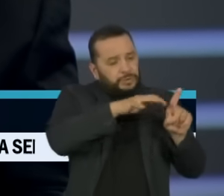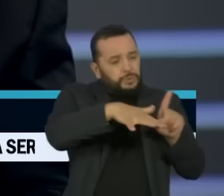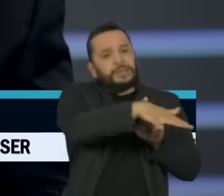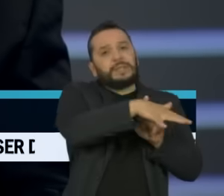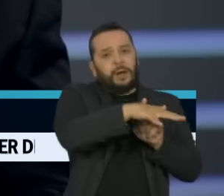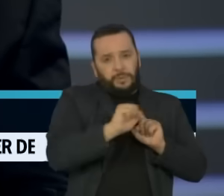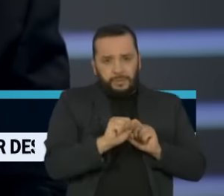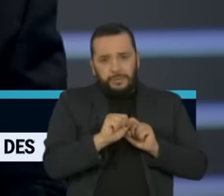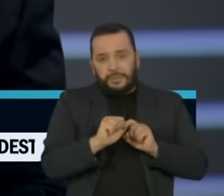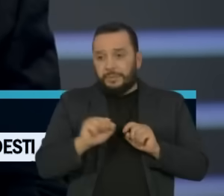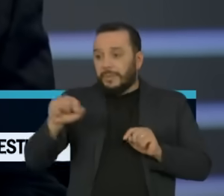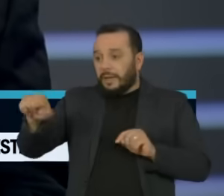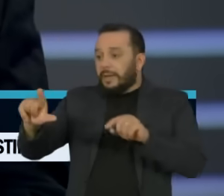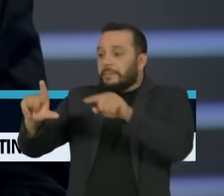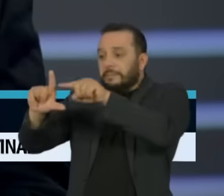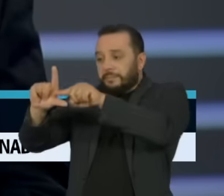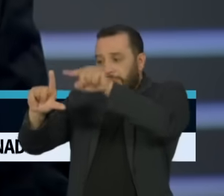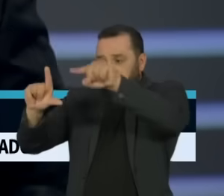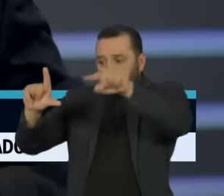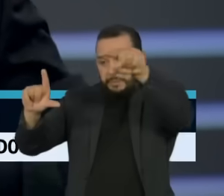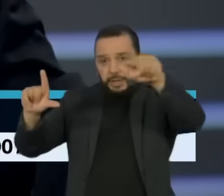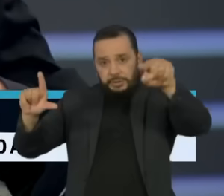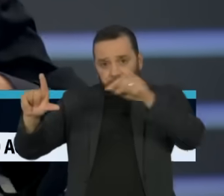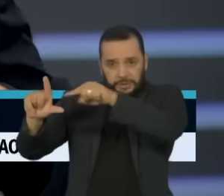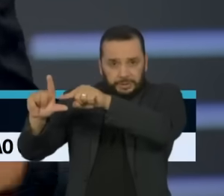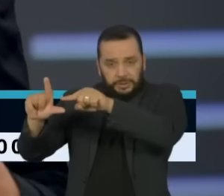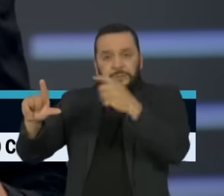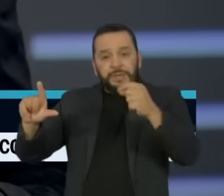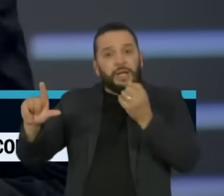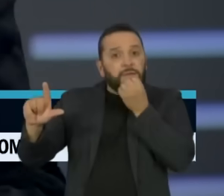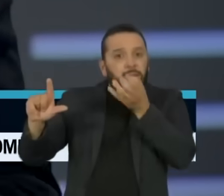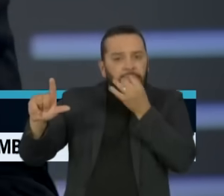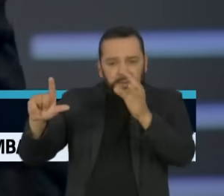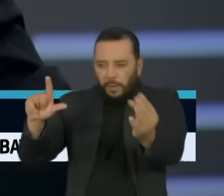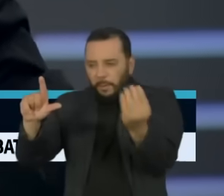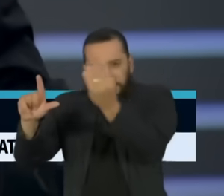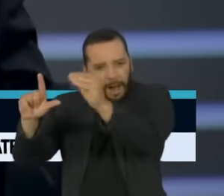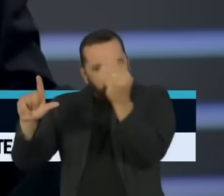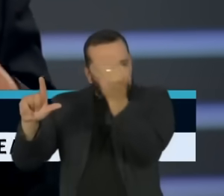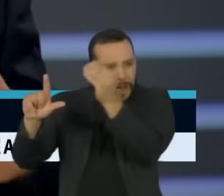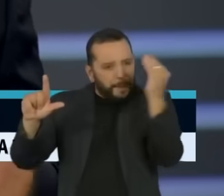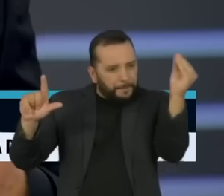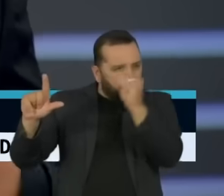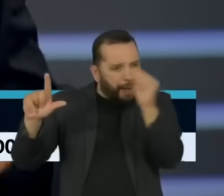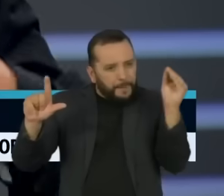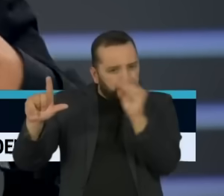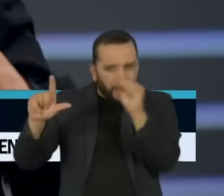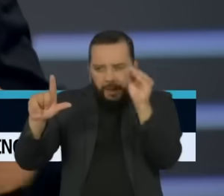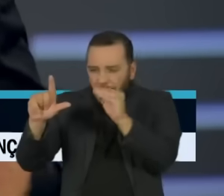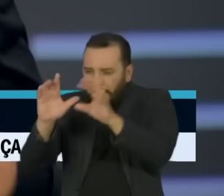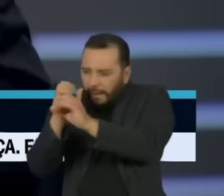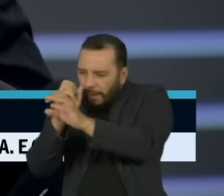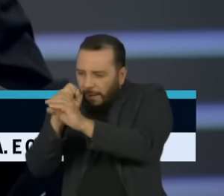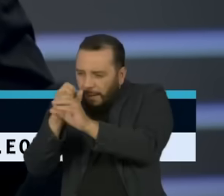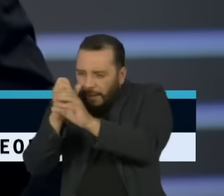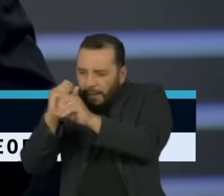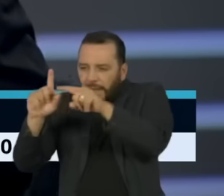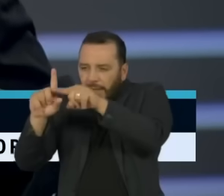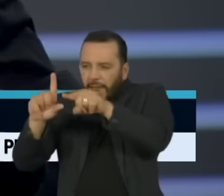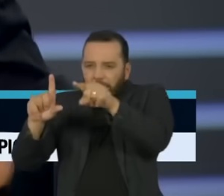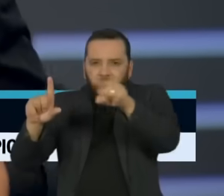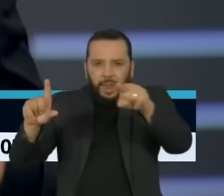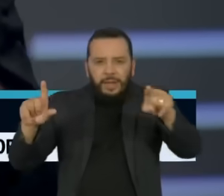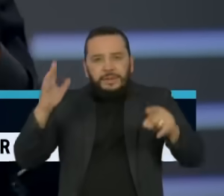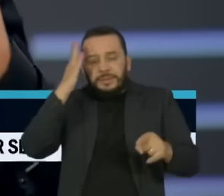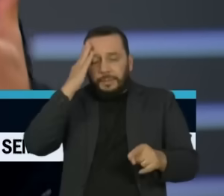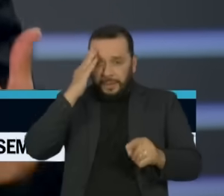funcionarem matemáticos, você precisa de dados. E aí eu tenho impressão, não, eu acredito que,